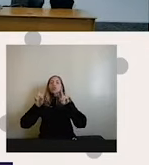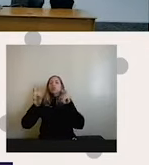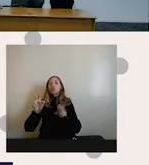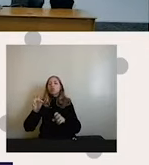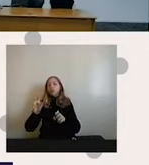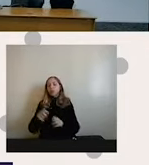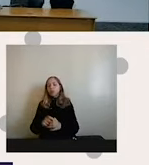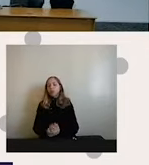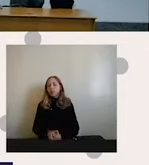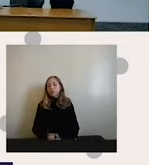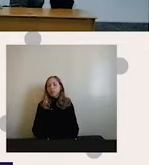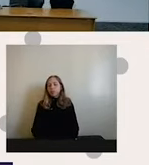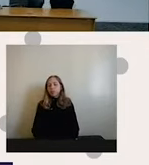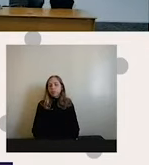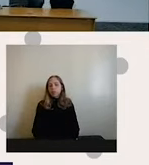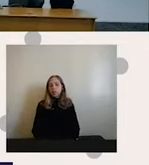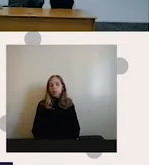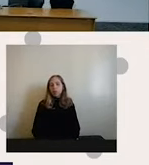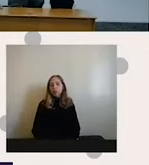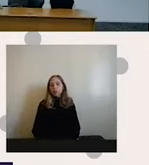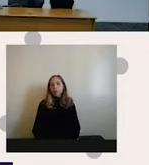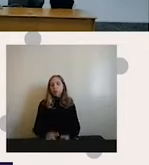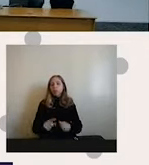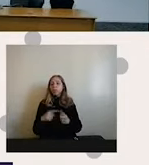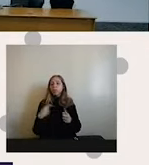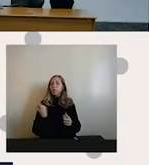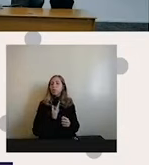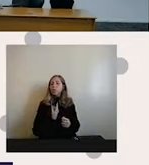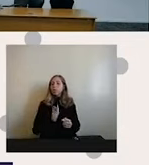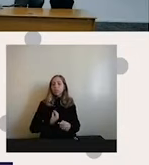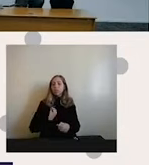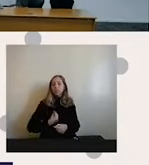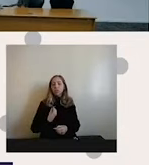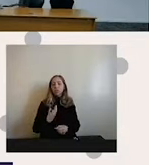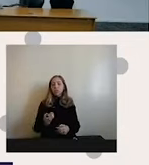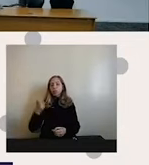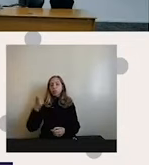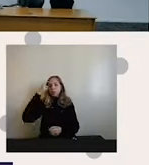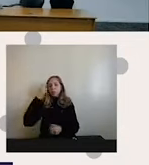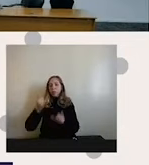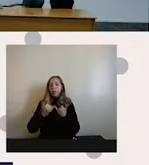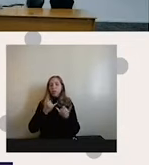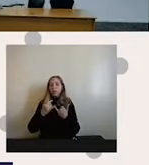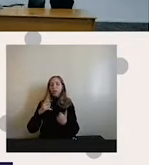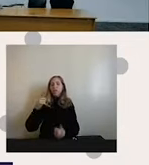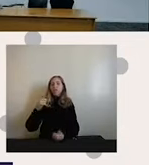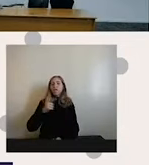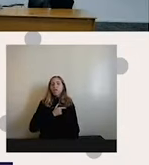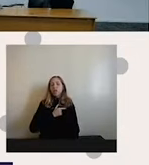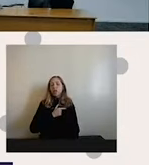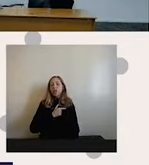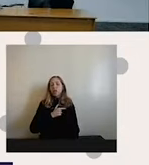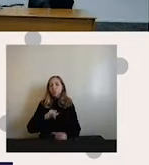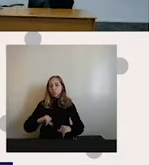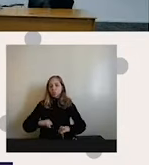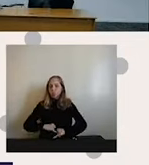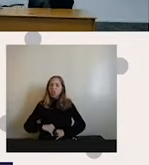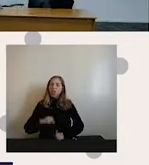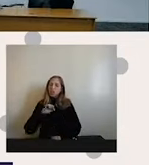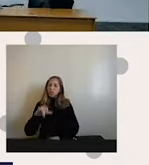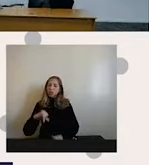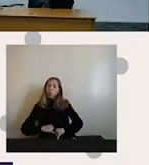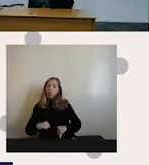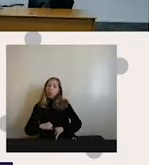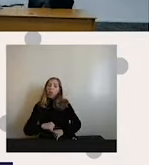Só que nós estamos numa cultura que é feio sofrer. É feio, você é um fraco, você é um perdedor, vire